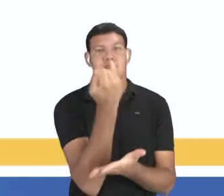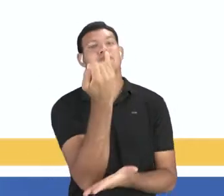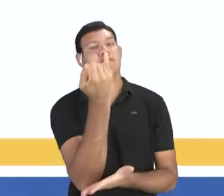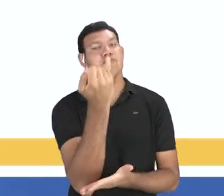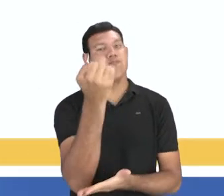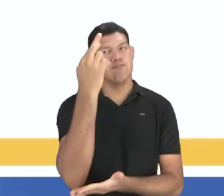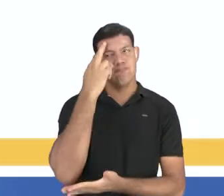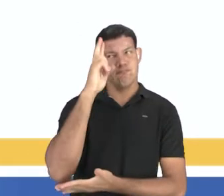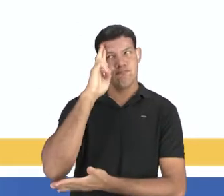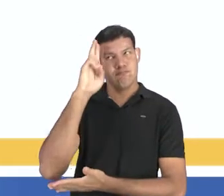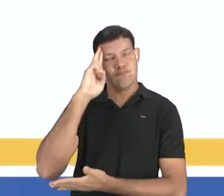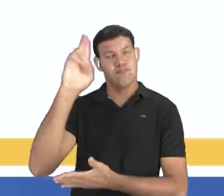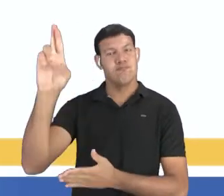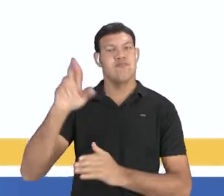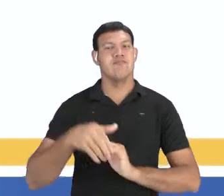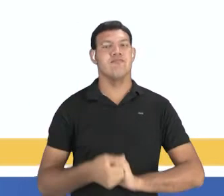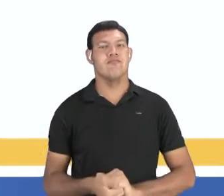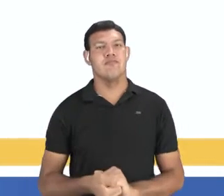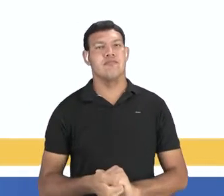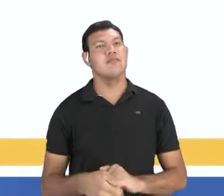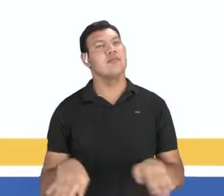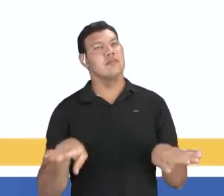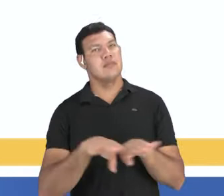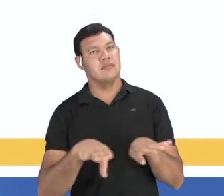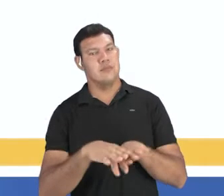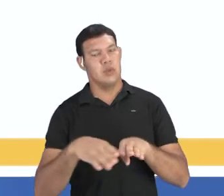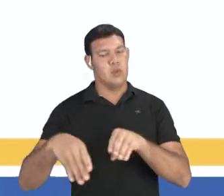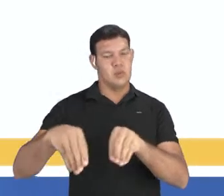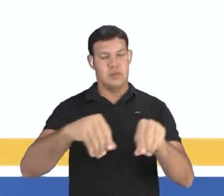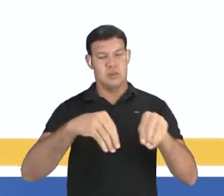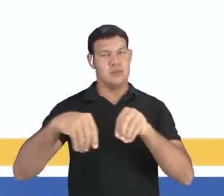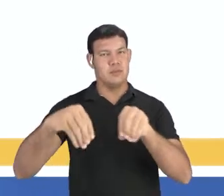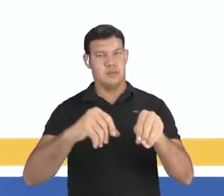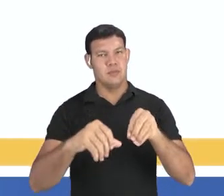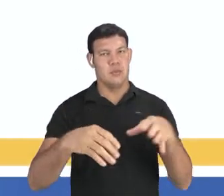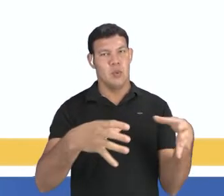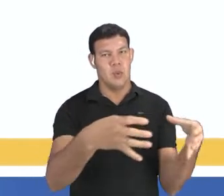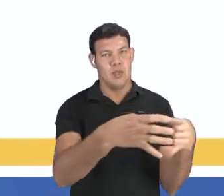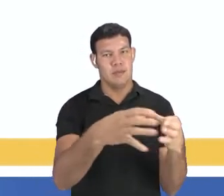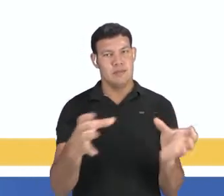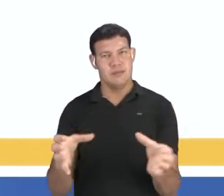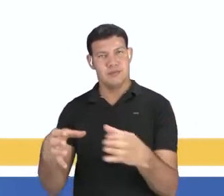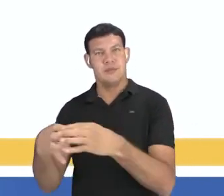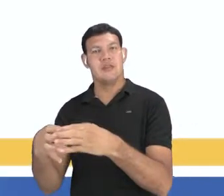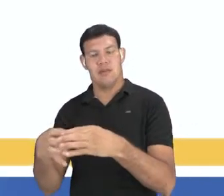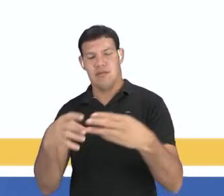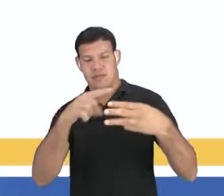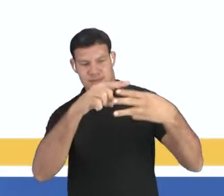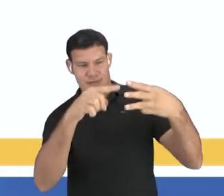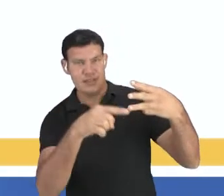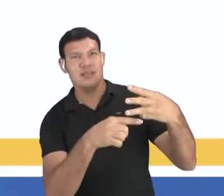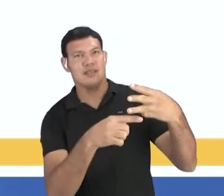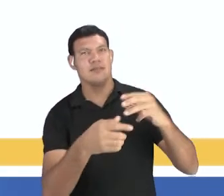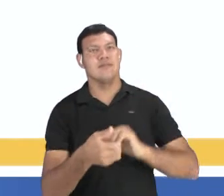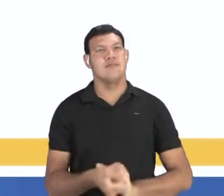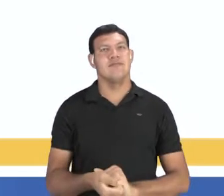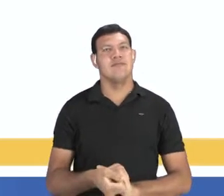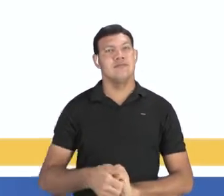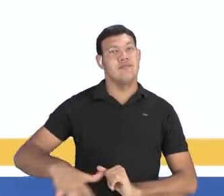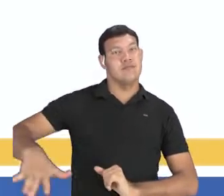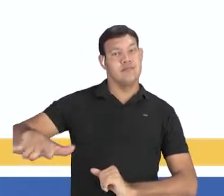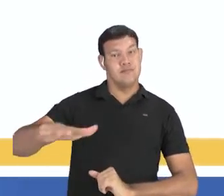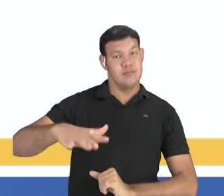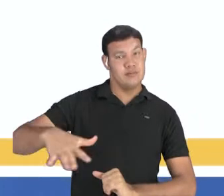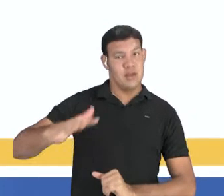imposta ao Senhor feudal e vamos ter também as terras comunais vamos três divisões aí né se as com mais eram